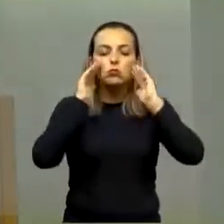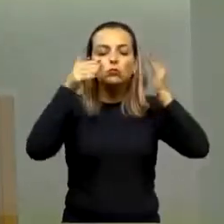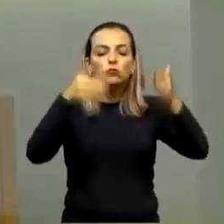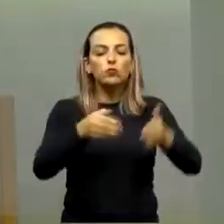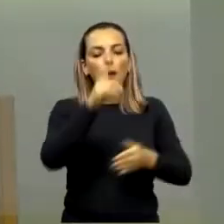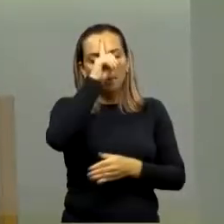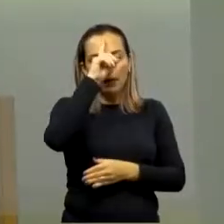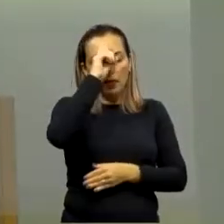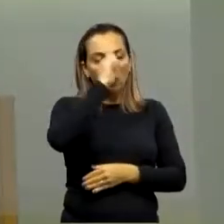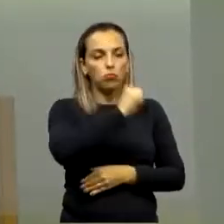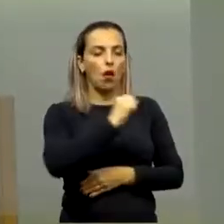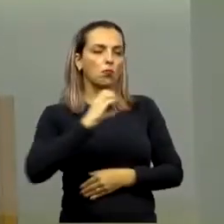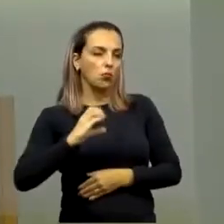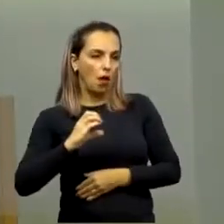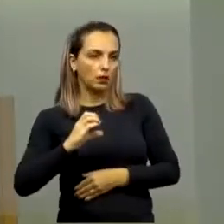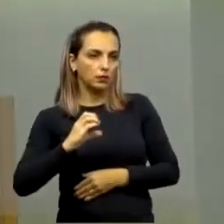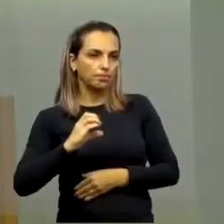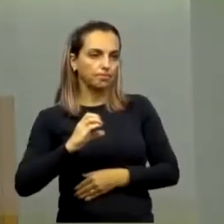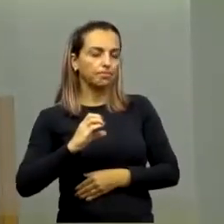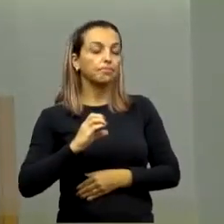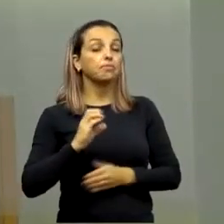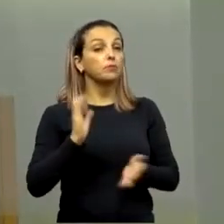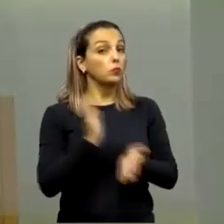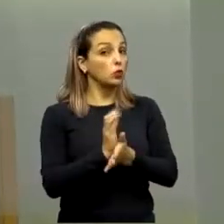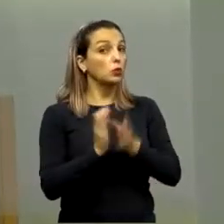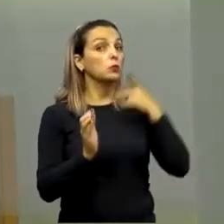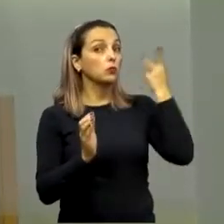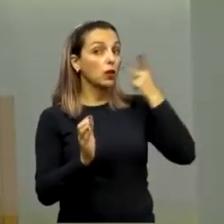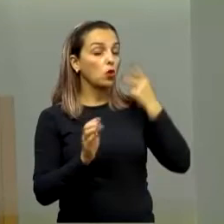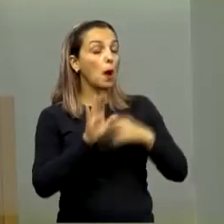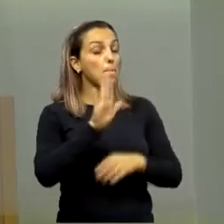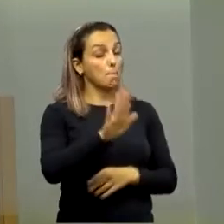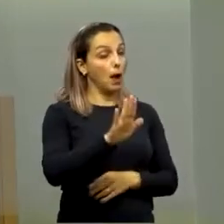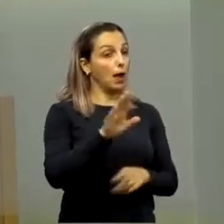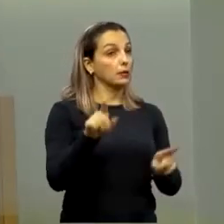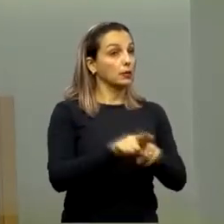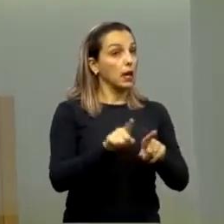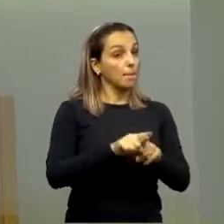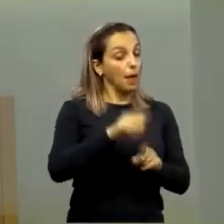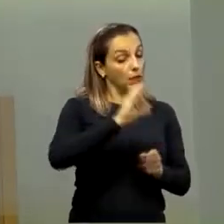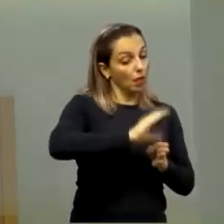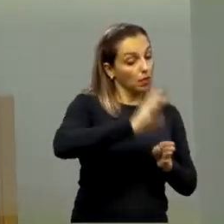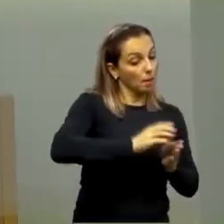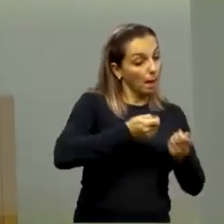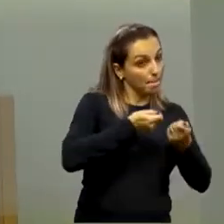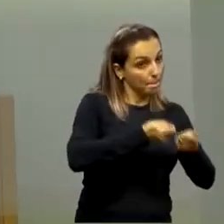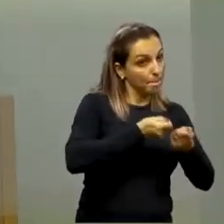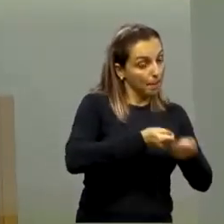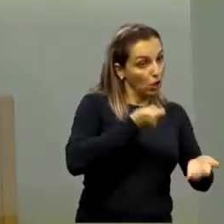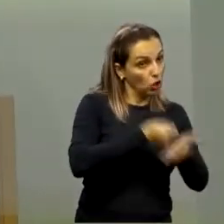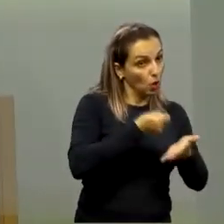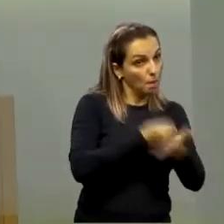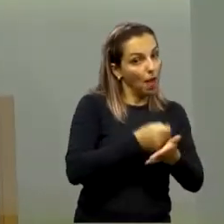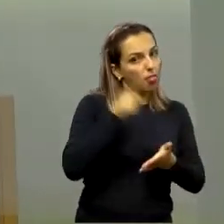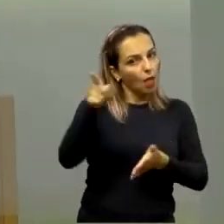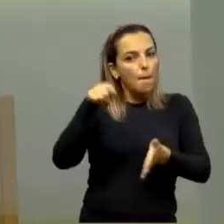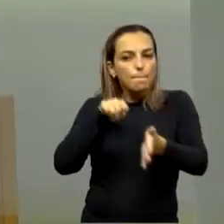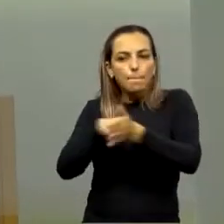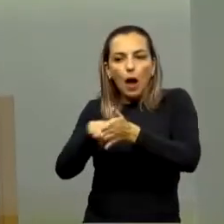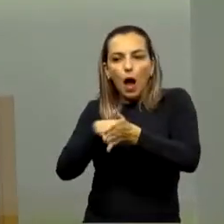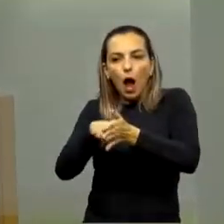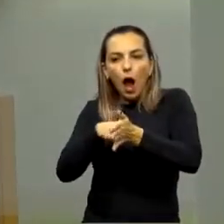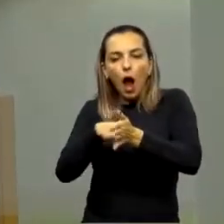Casa vereadores mas tem um negócio viu Presidente e essa casa aqui tem cobrar precisam auditoria na Santa Casa